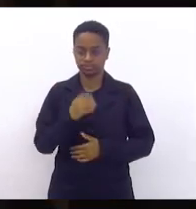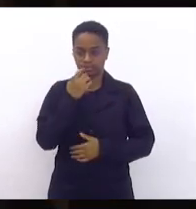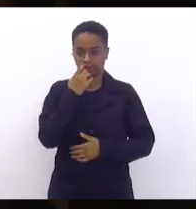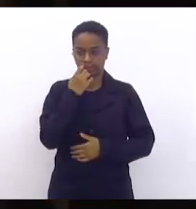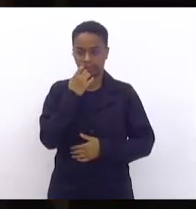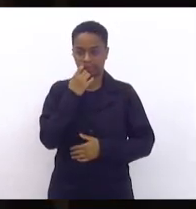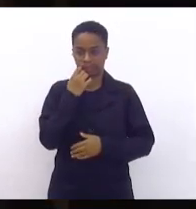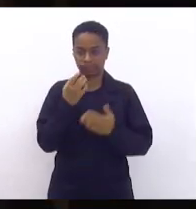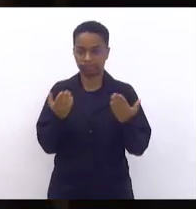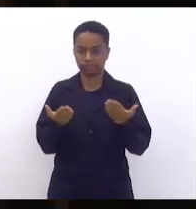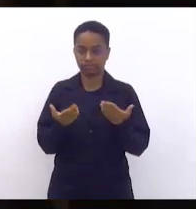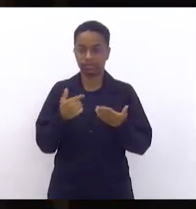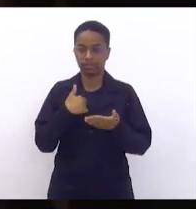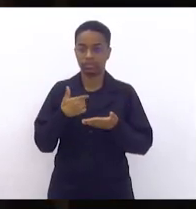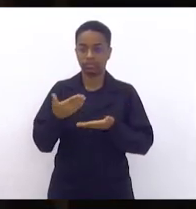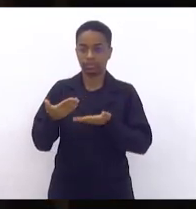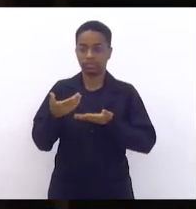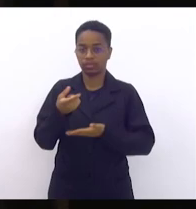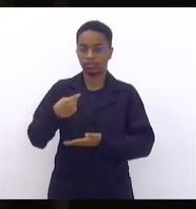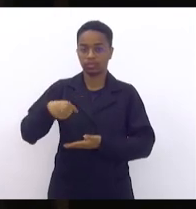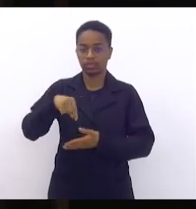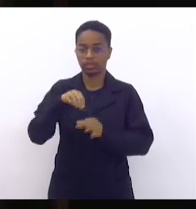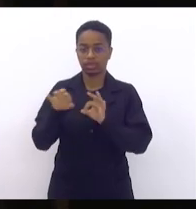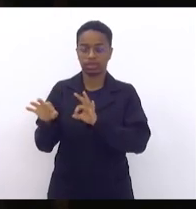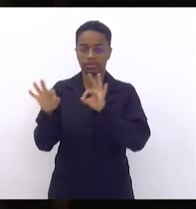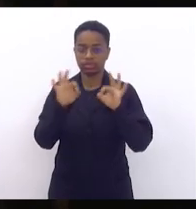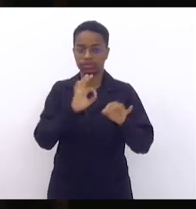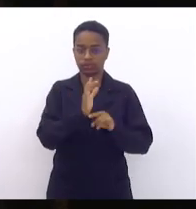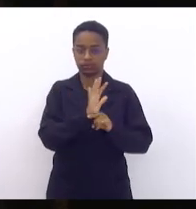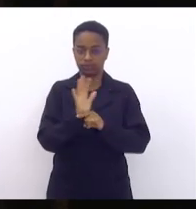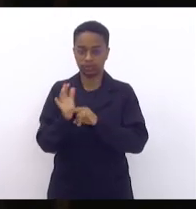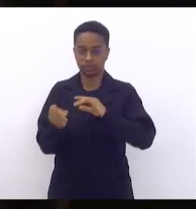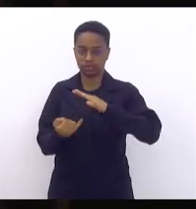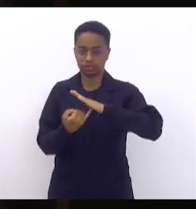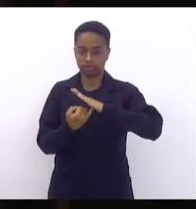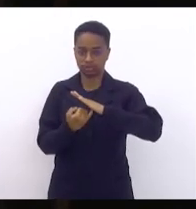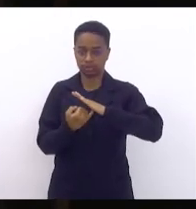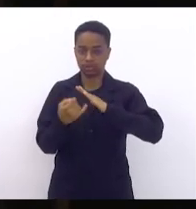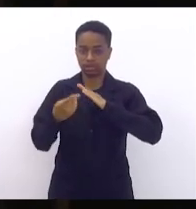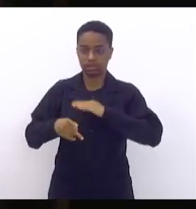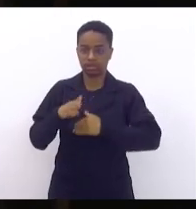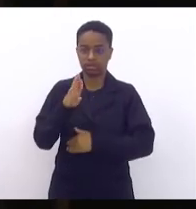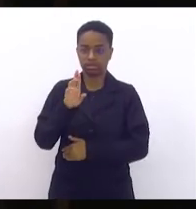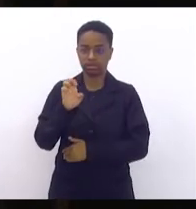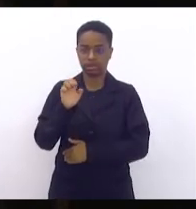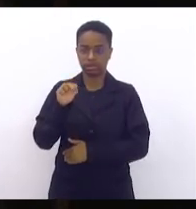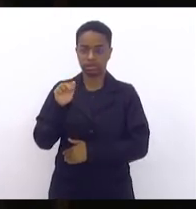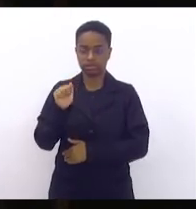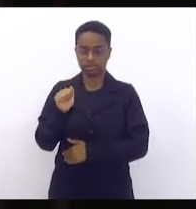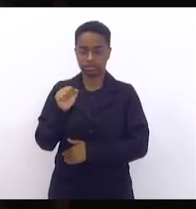neste momento convido a todos para assistir ao vídeo institucional da Braskem